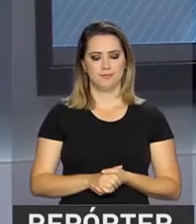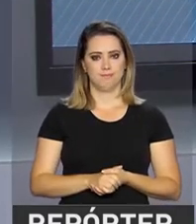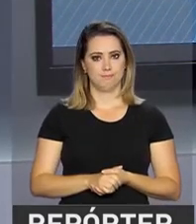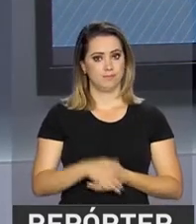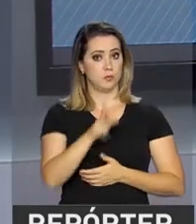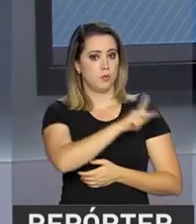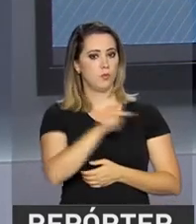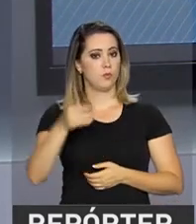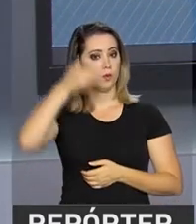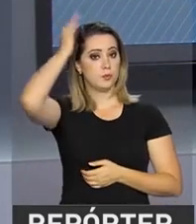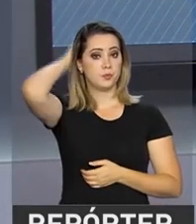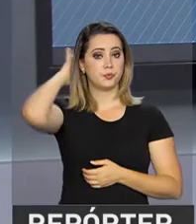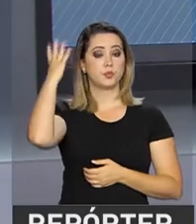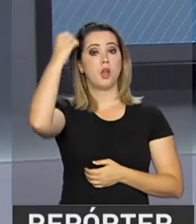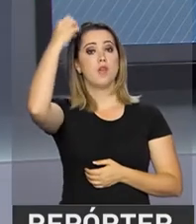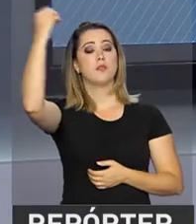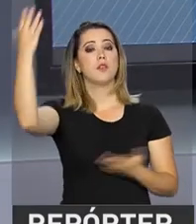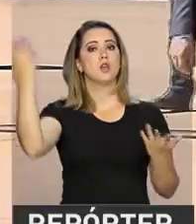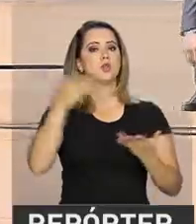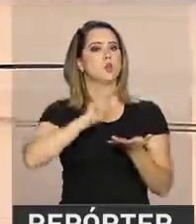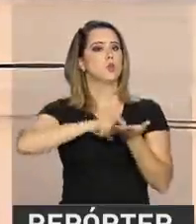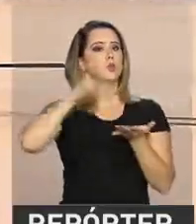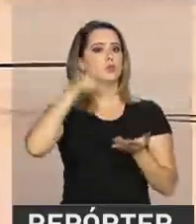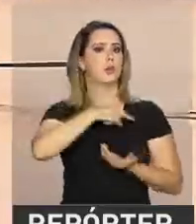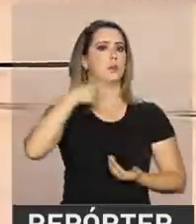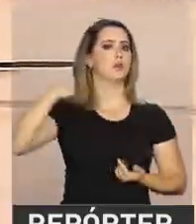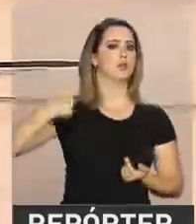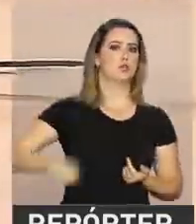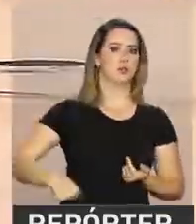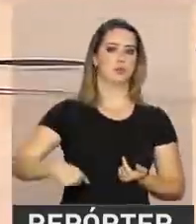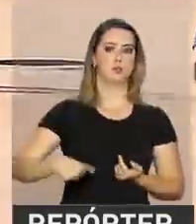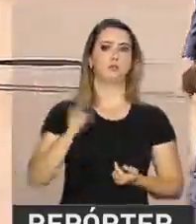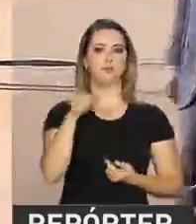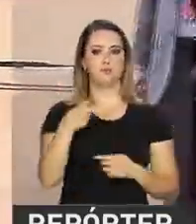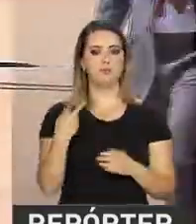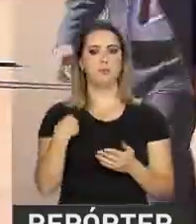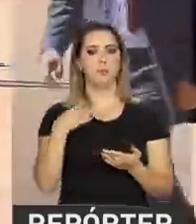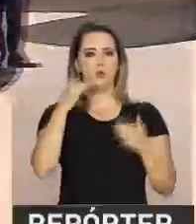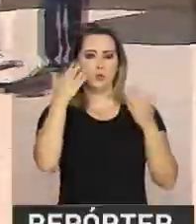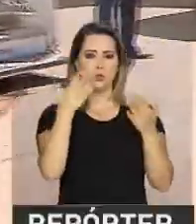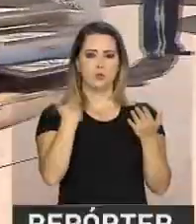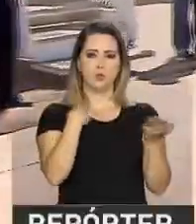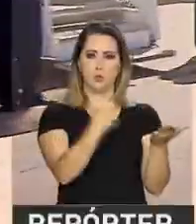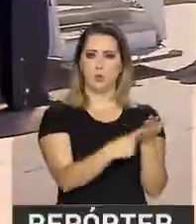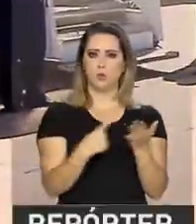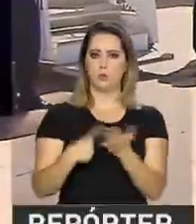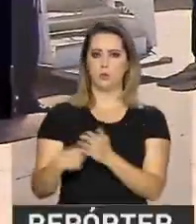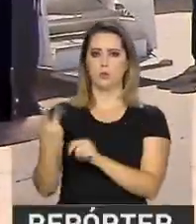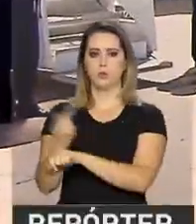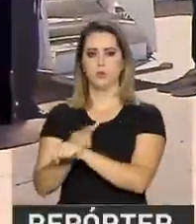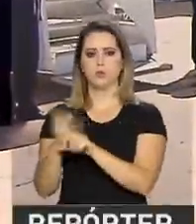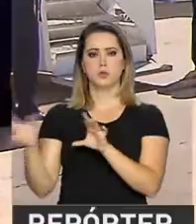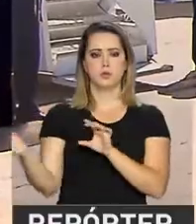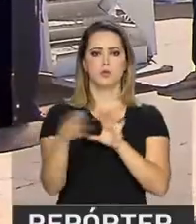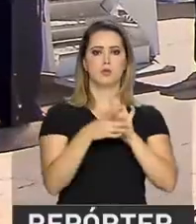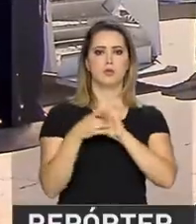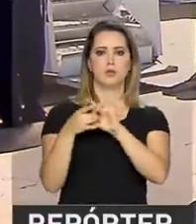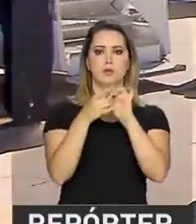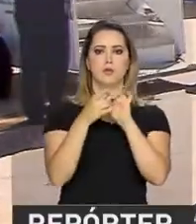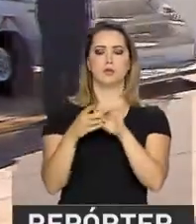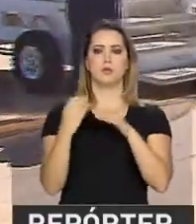o presidente michel temer embarcou na manhã de hoje para a china onde vai cumprir agenda em busca de novas parcerias de